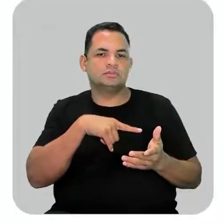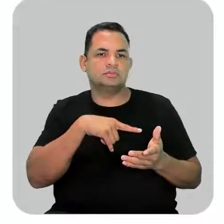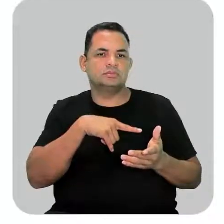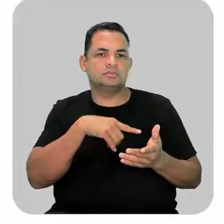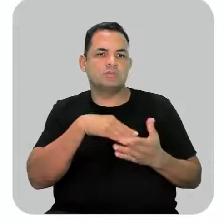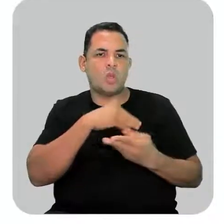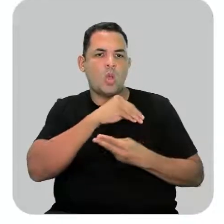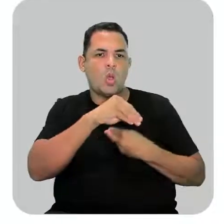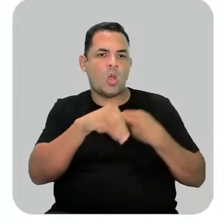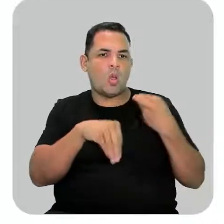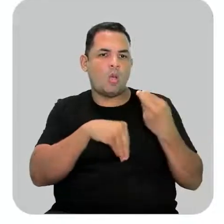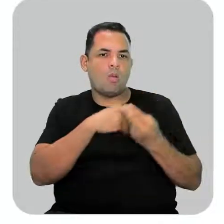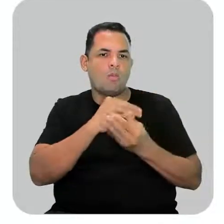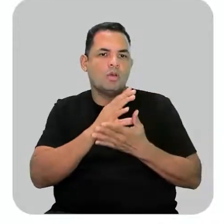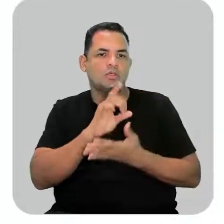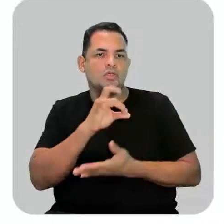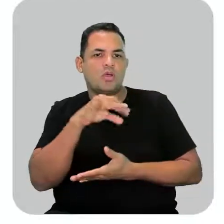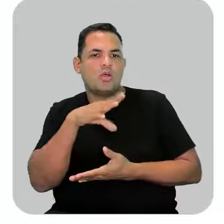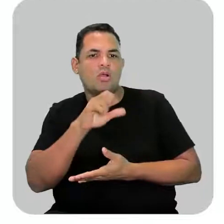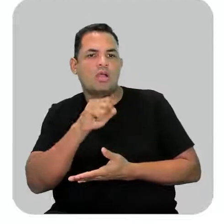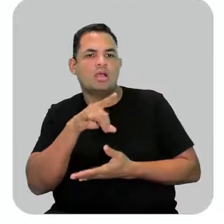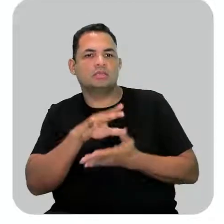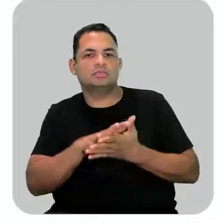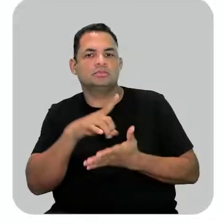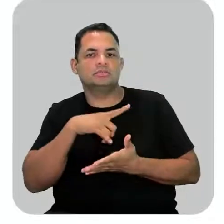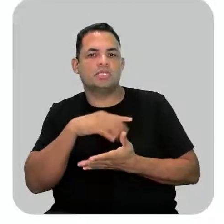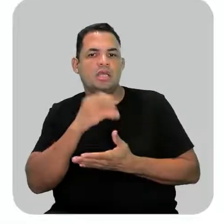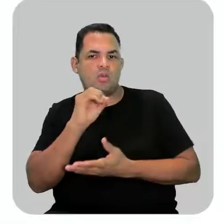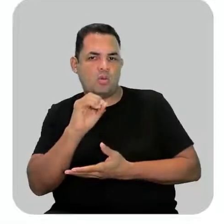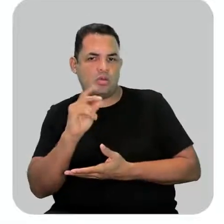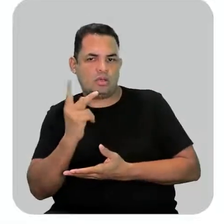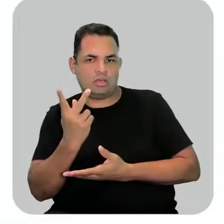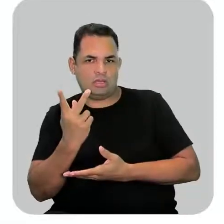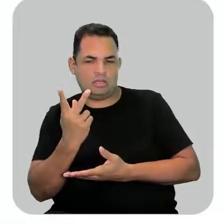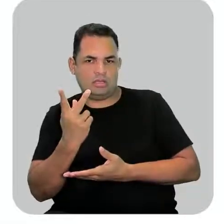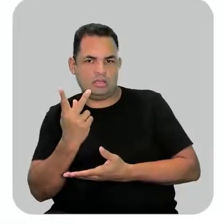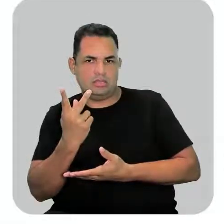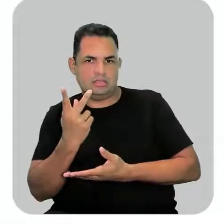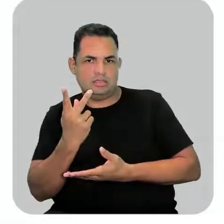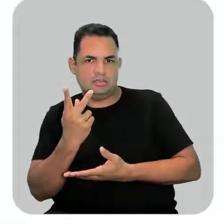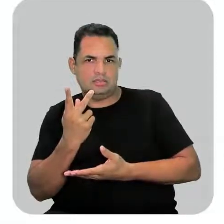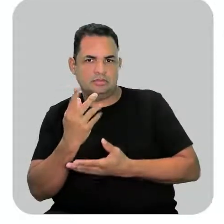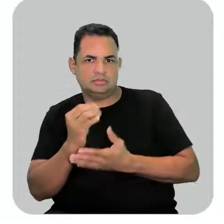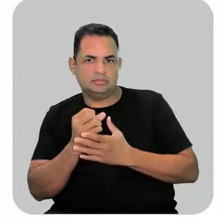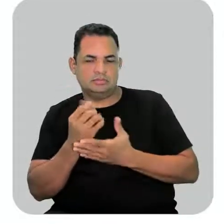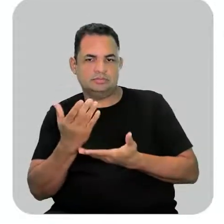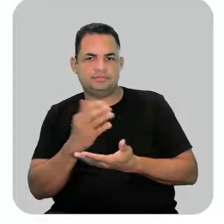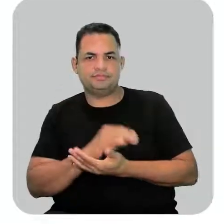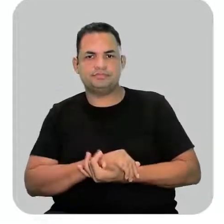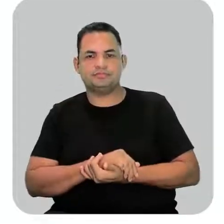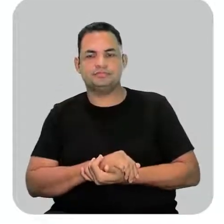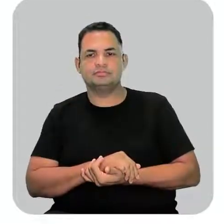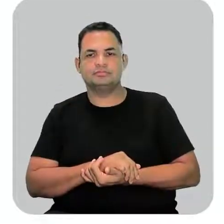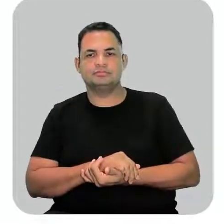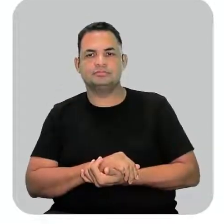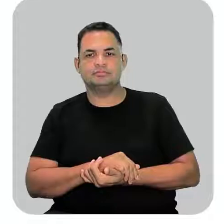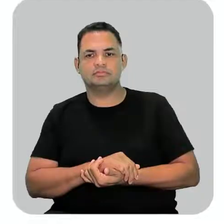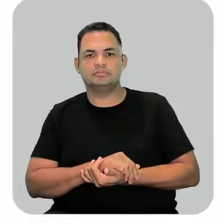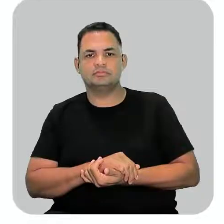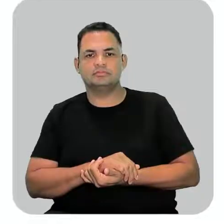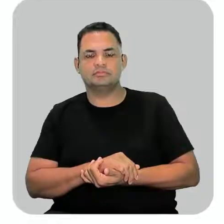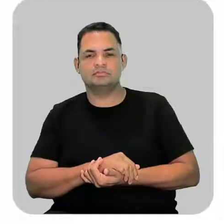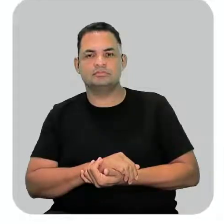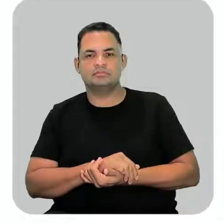aqueles compostos orgânicos que apresentam a hidroxila, né? Que é o grupo funcional dos álcools, grupo funcional